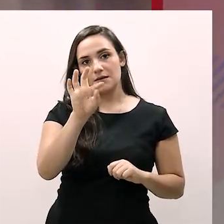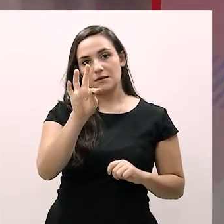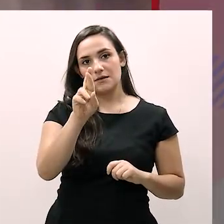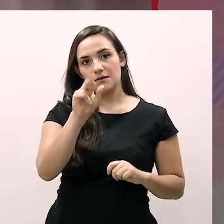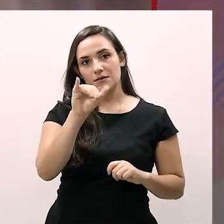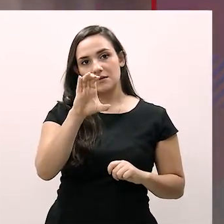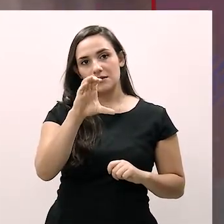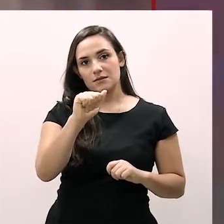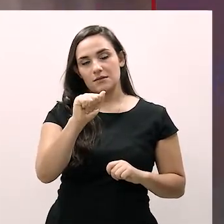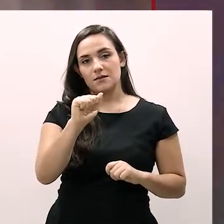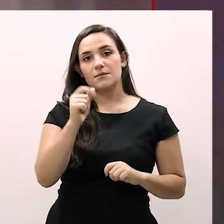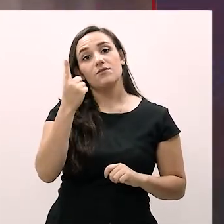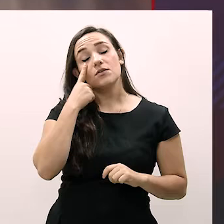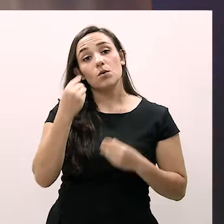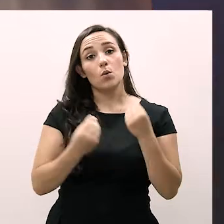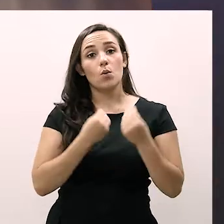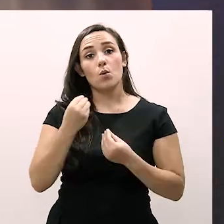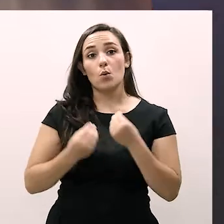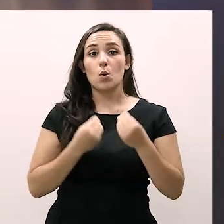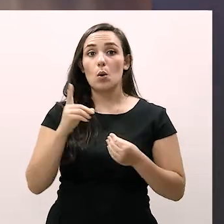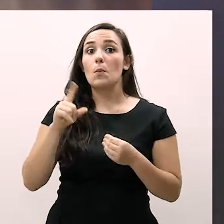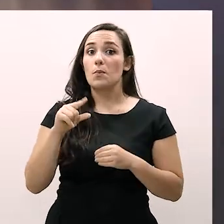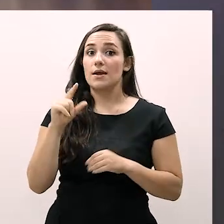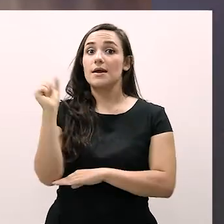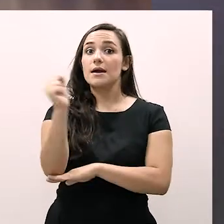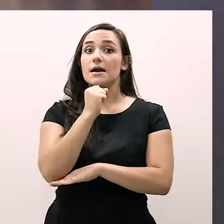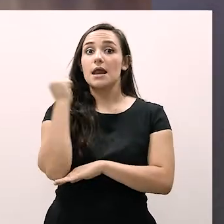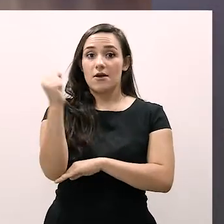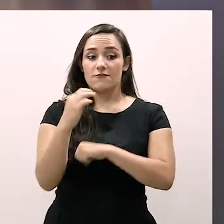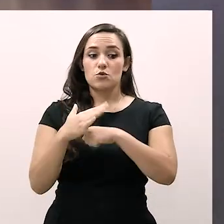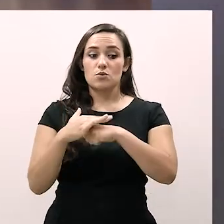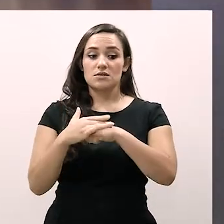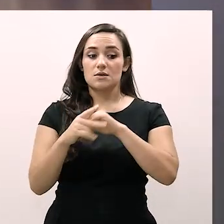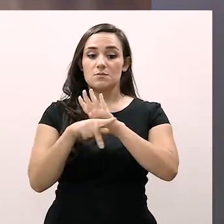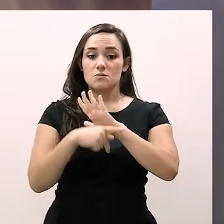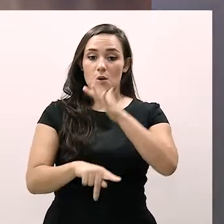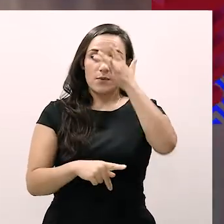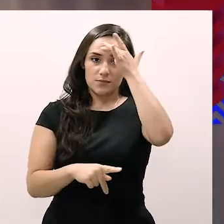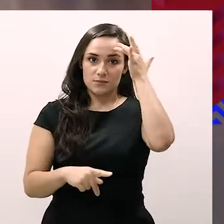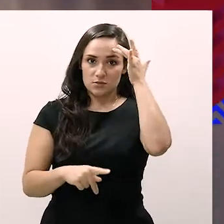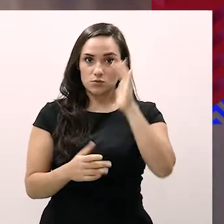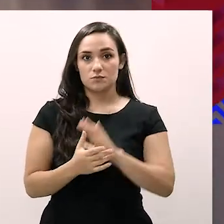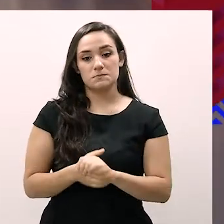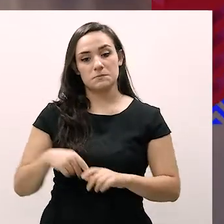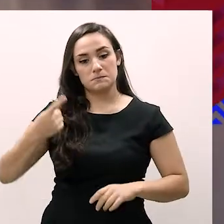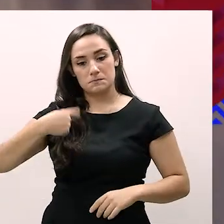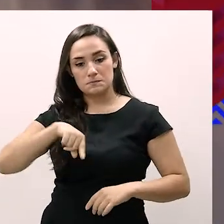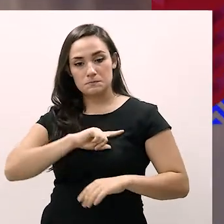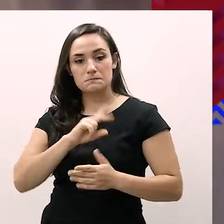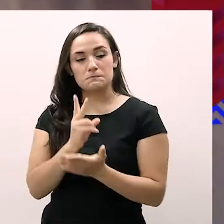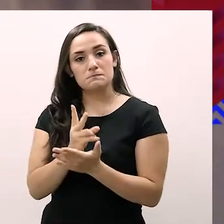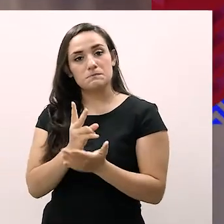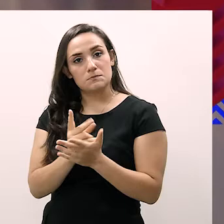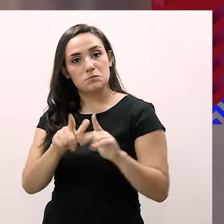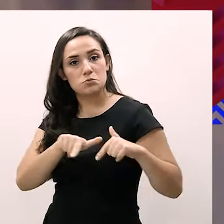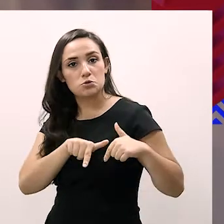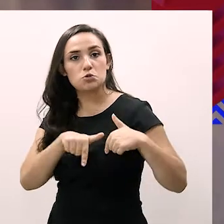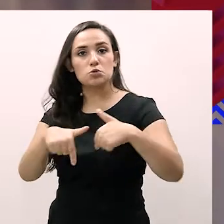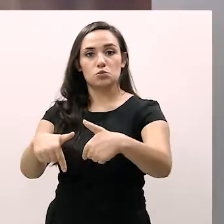doentes. Então, sempre foi uma luta mostrar as doenças que eles apresentavam e mostrar que numa